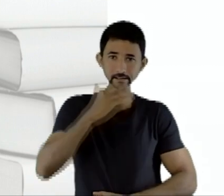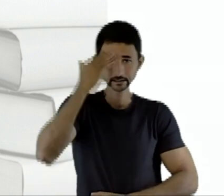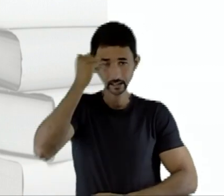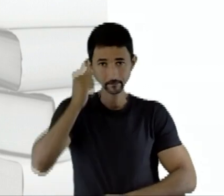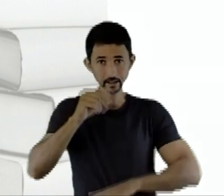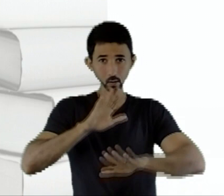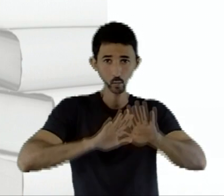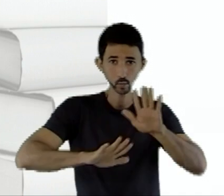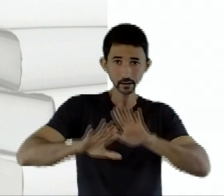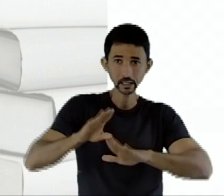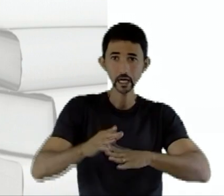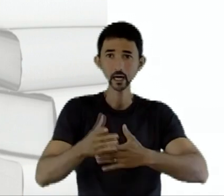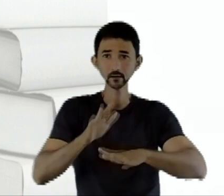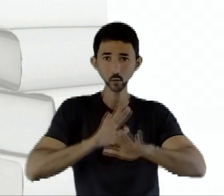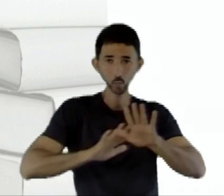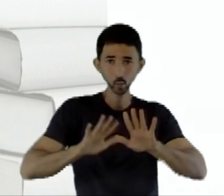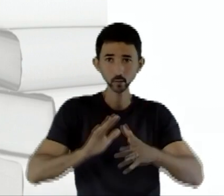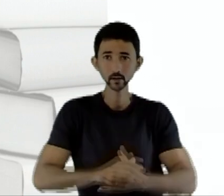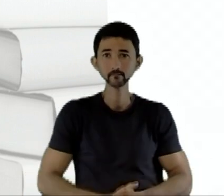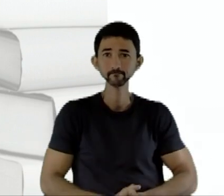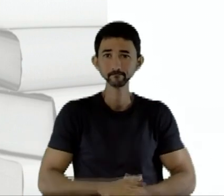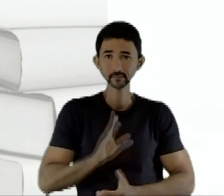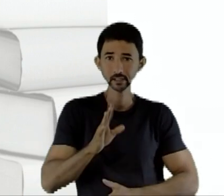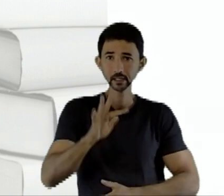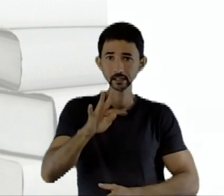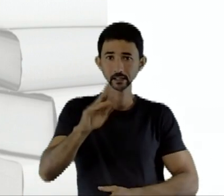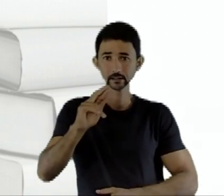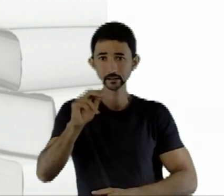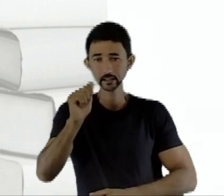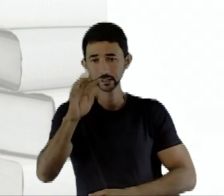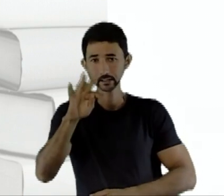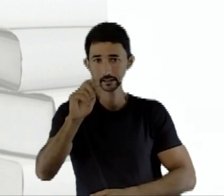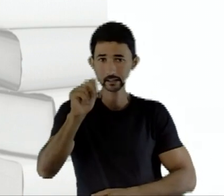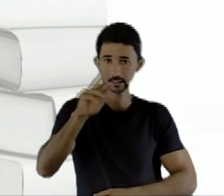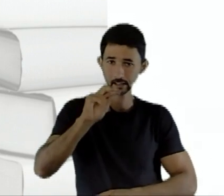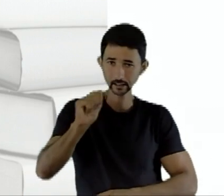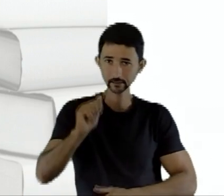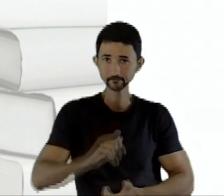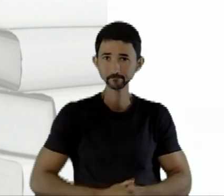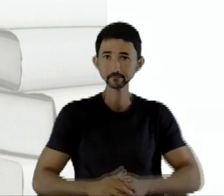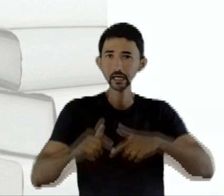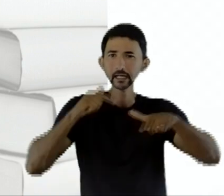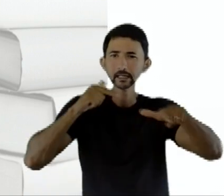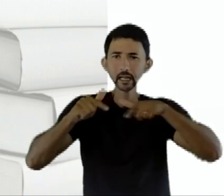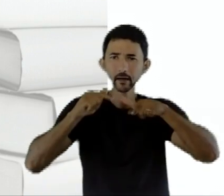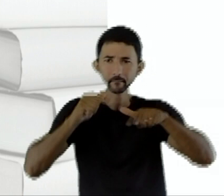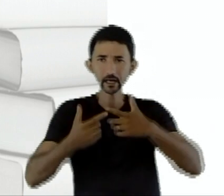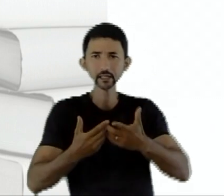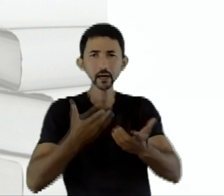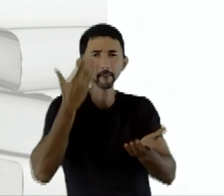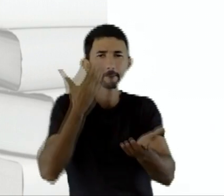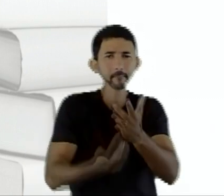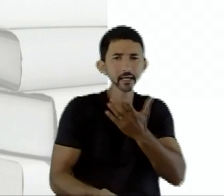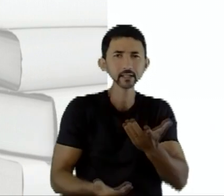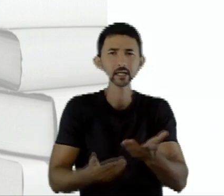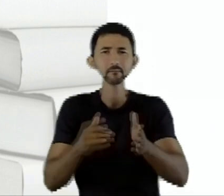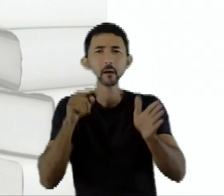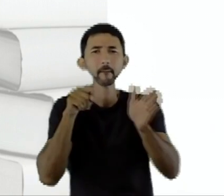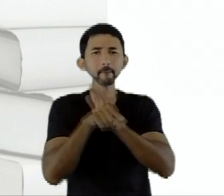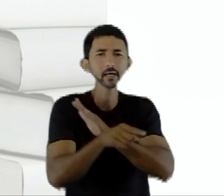e cuidar, tratará, que já é uma forma flexionada, trabalhar,